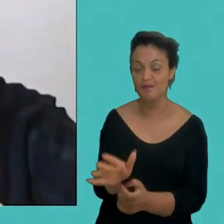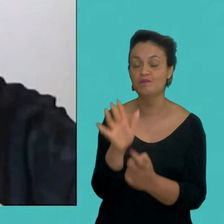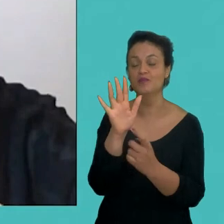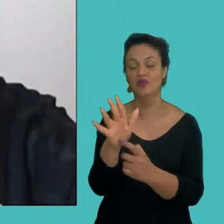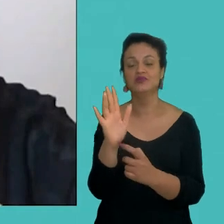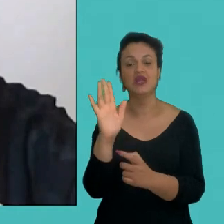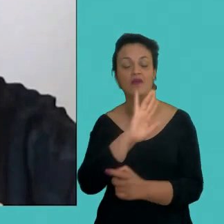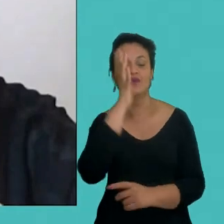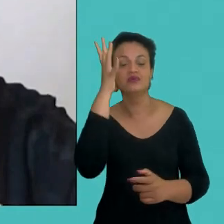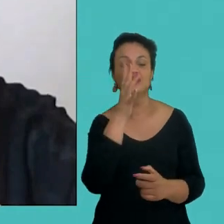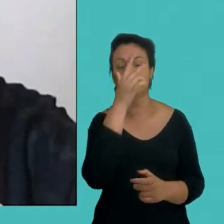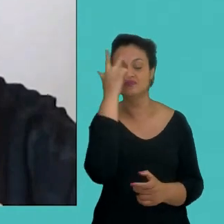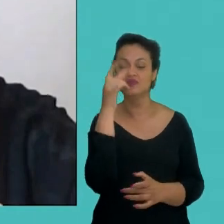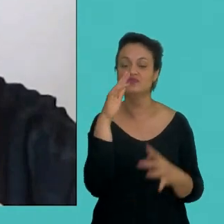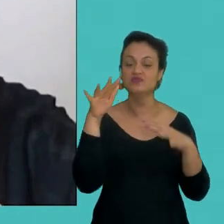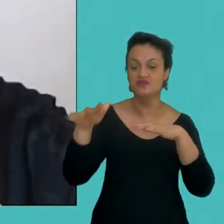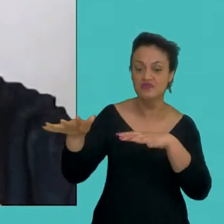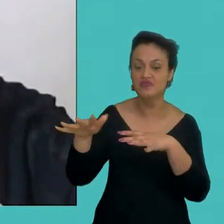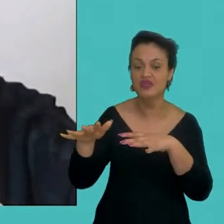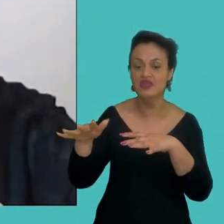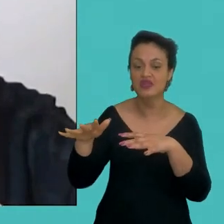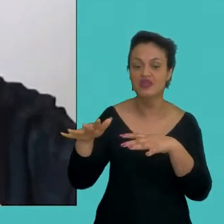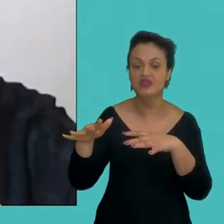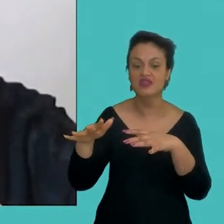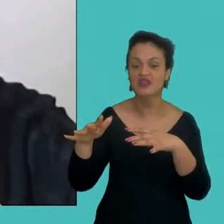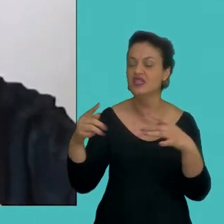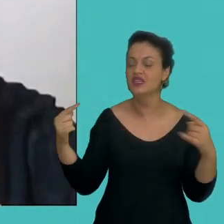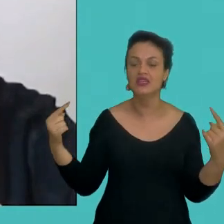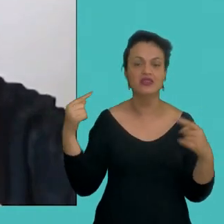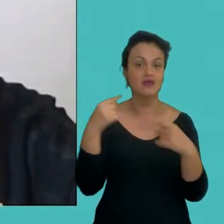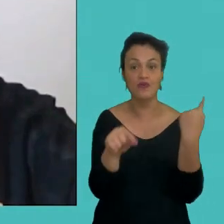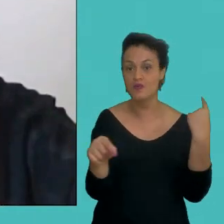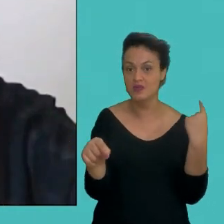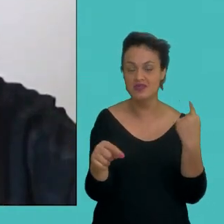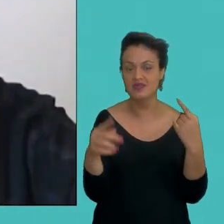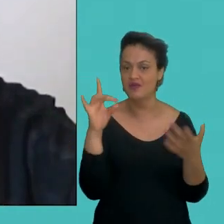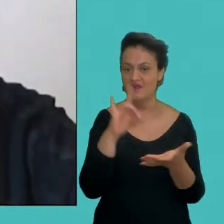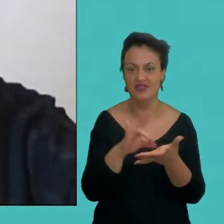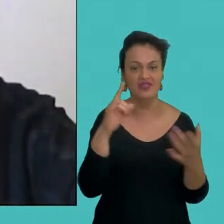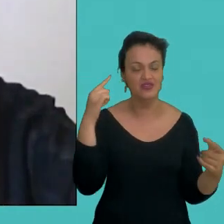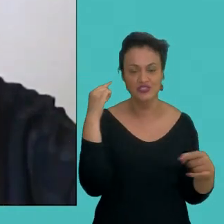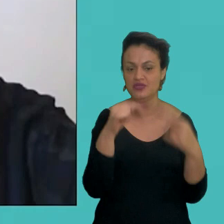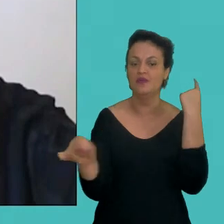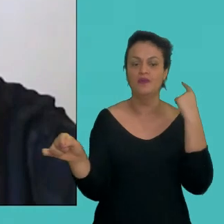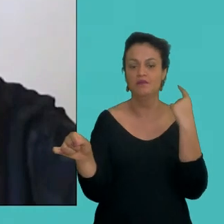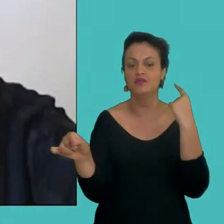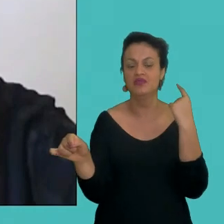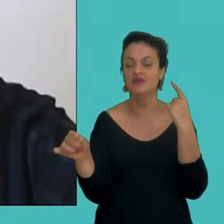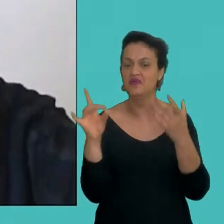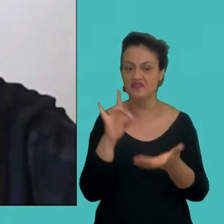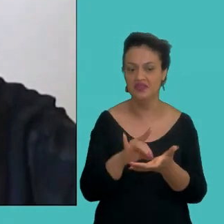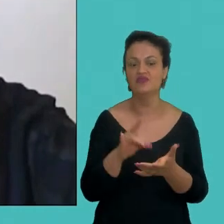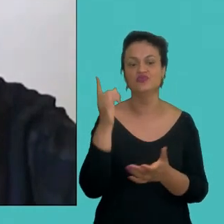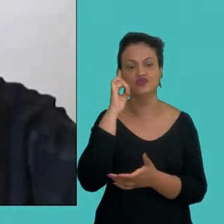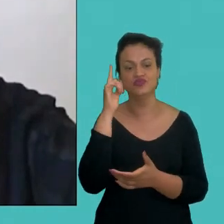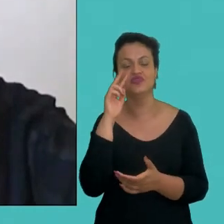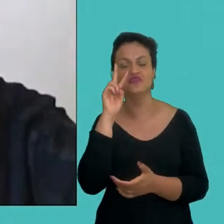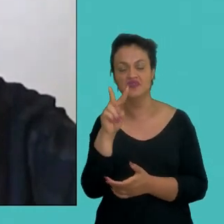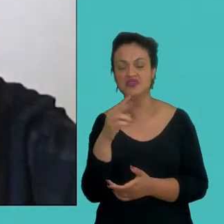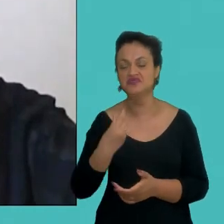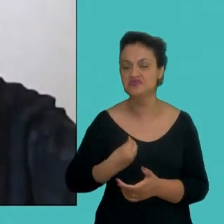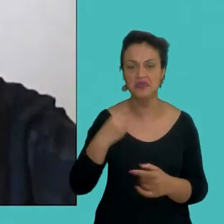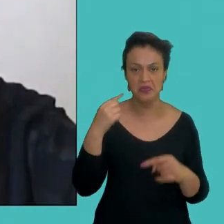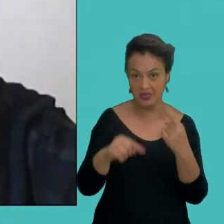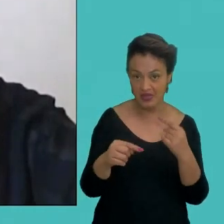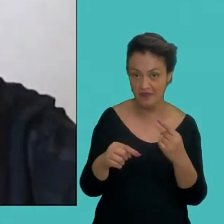ao público surge aos olhos do público como dissociado da realidade que ele está vivendo no dia a